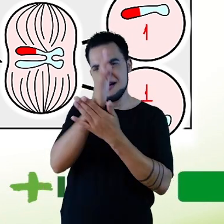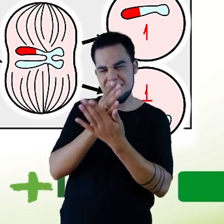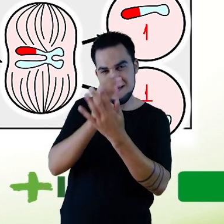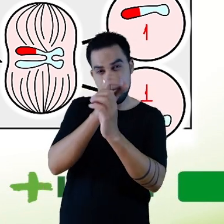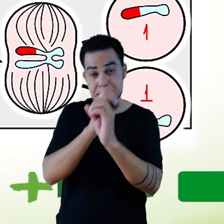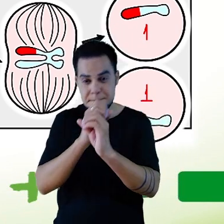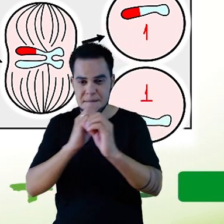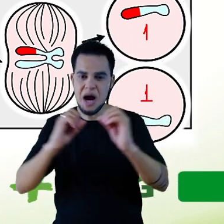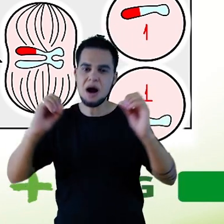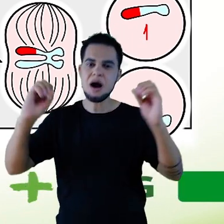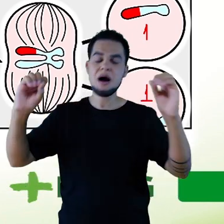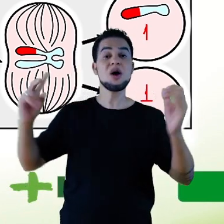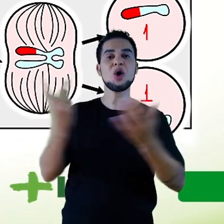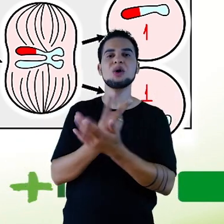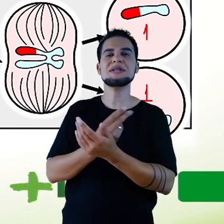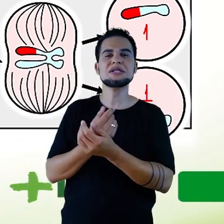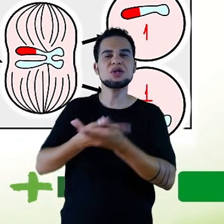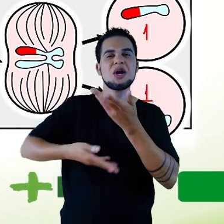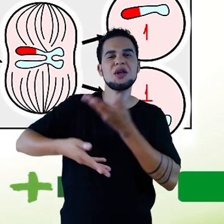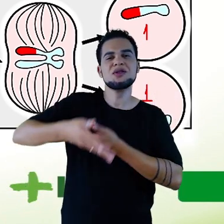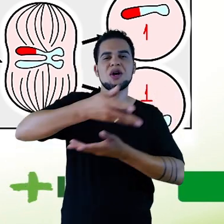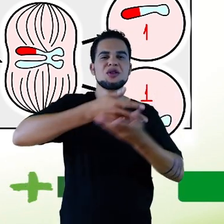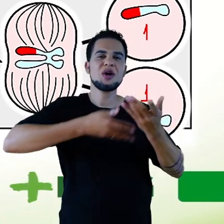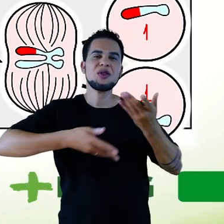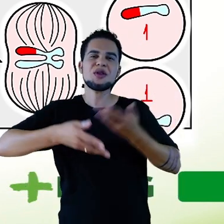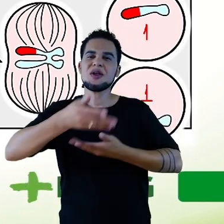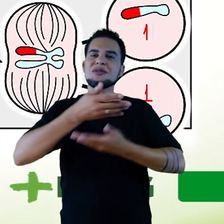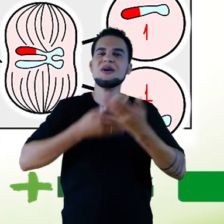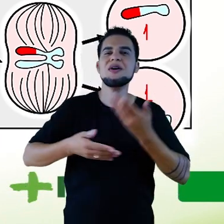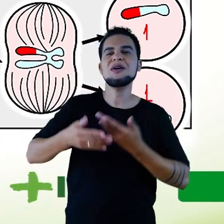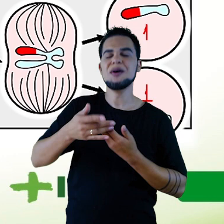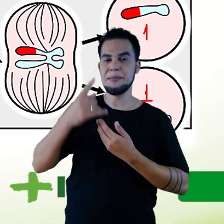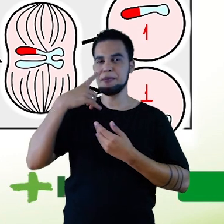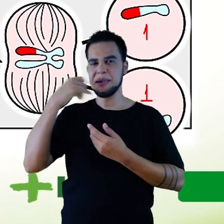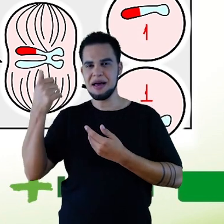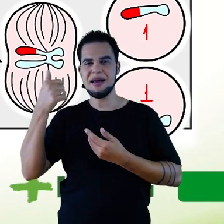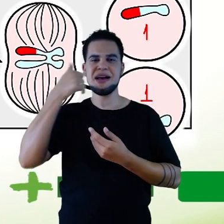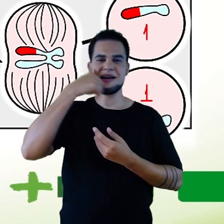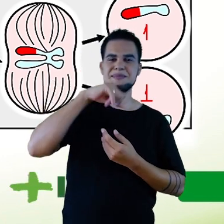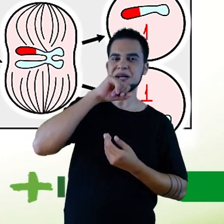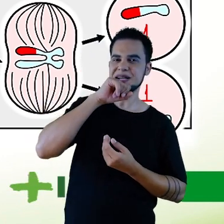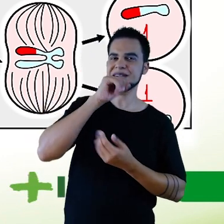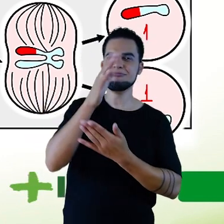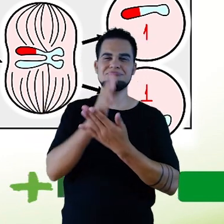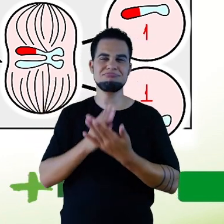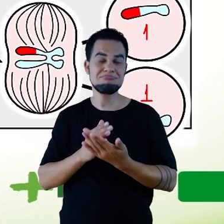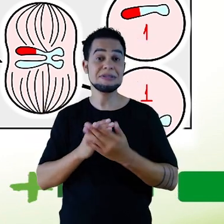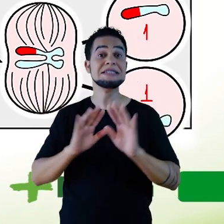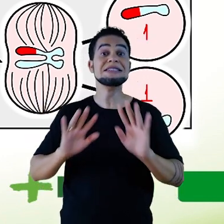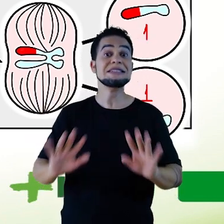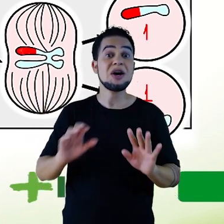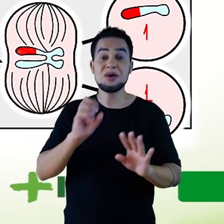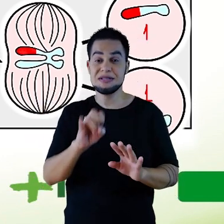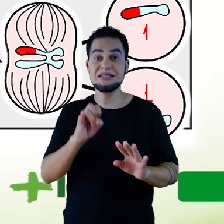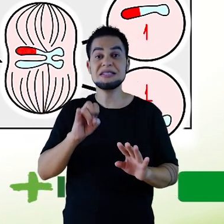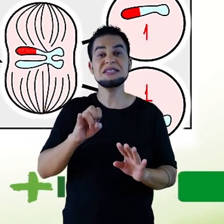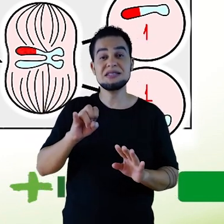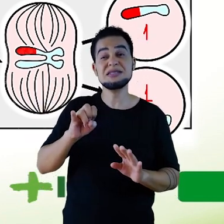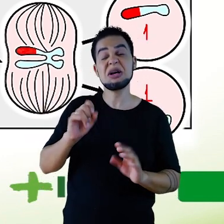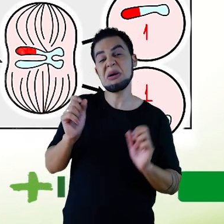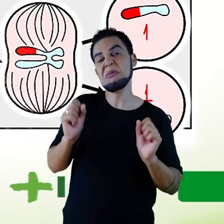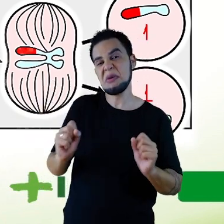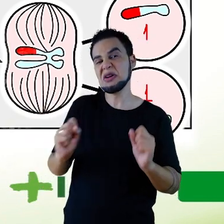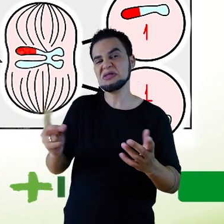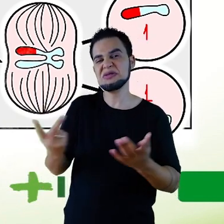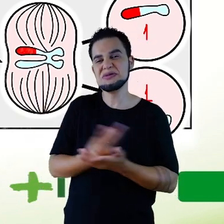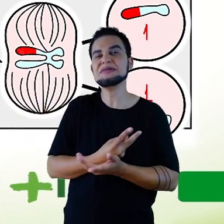meiose acontecem essas trocas de pedaços de cromossomos paternos e maternos. Então, mesmo que os bezerrinhos